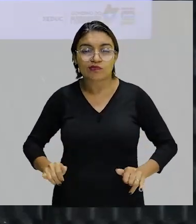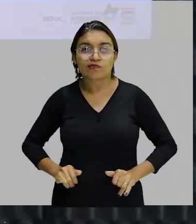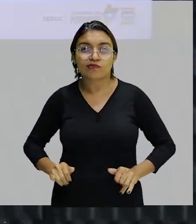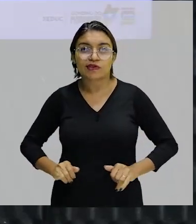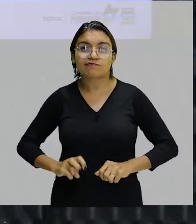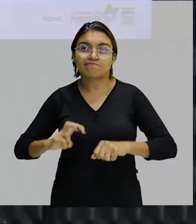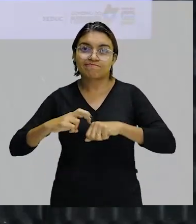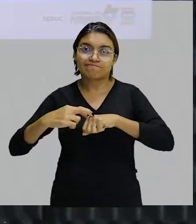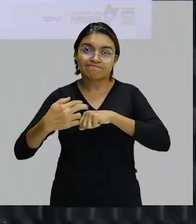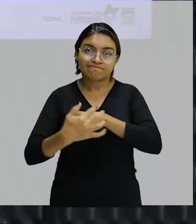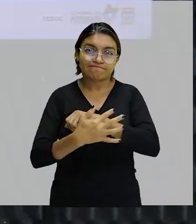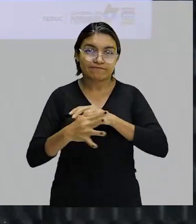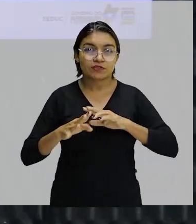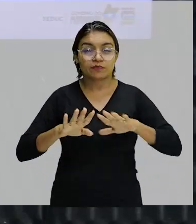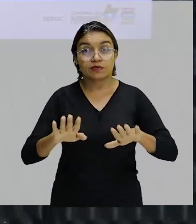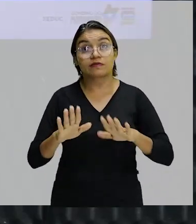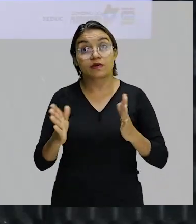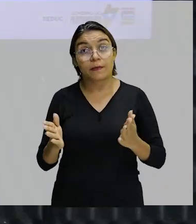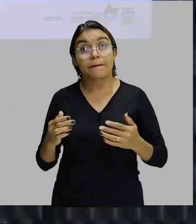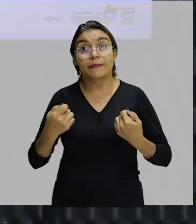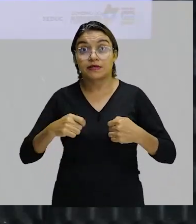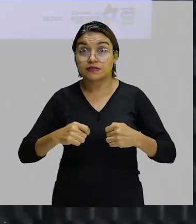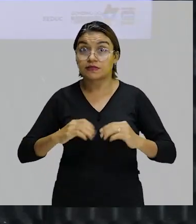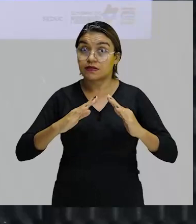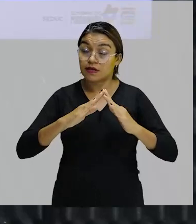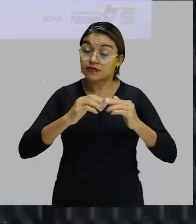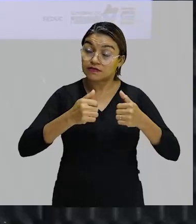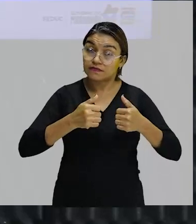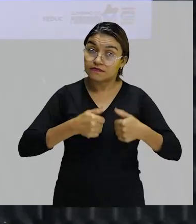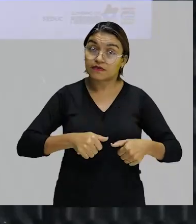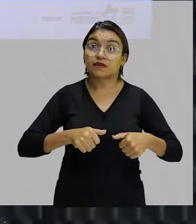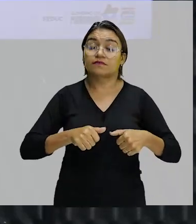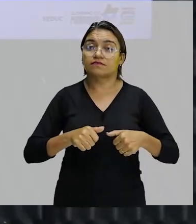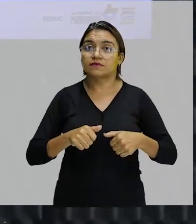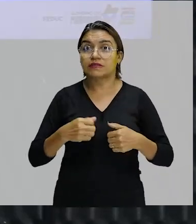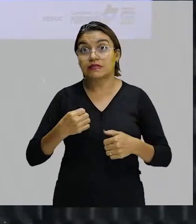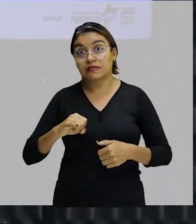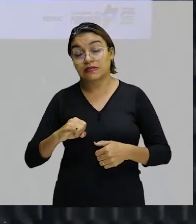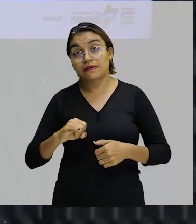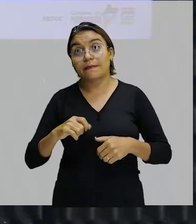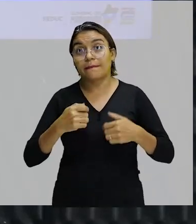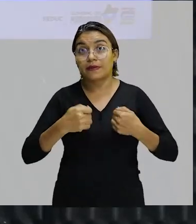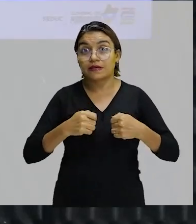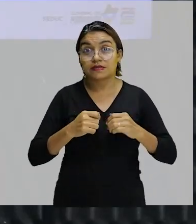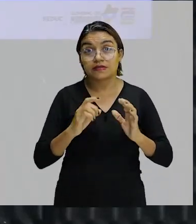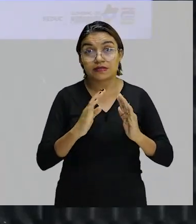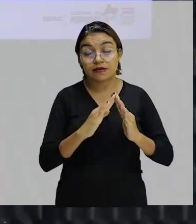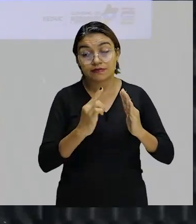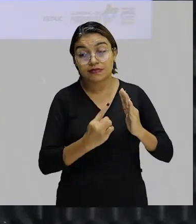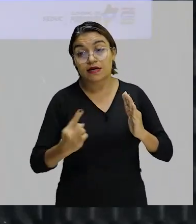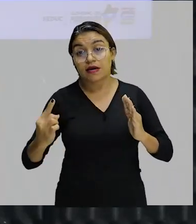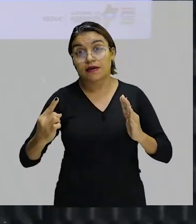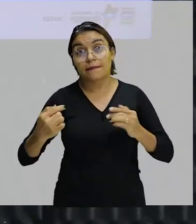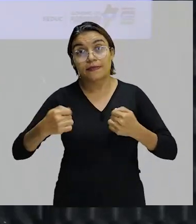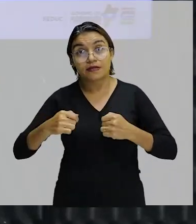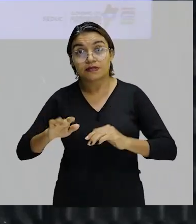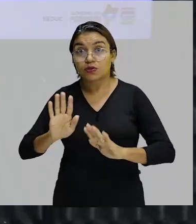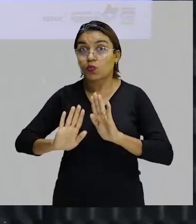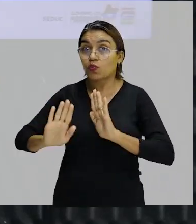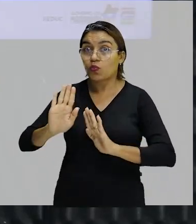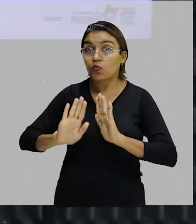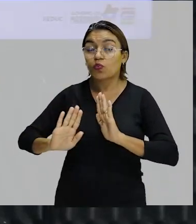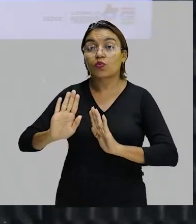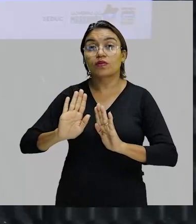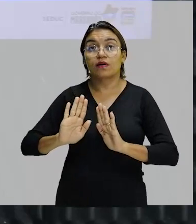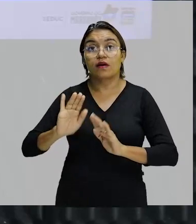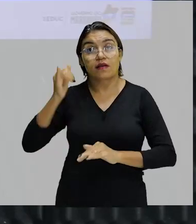e alguns momentos a gente ainda precisa ficar em casa. Caso você tenha necessidade de sair, tome todo o cuidado, as medidas necessárias de cuidado,